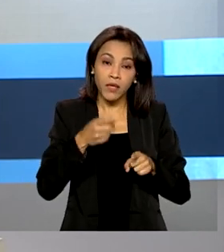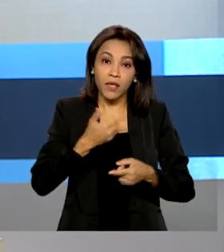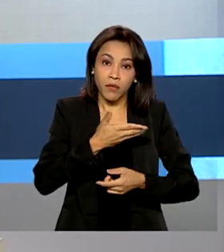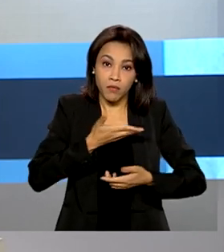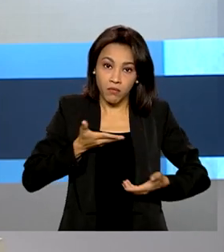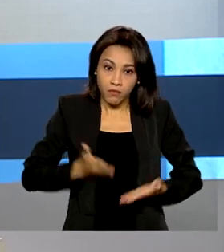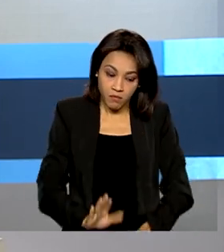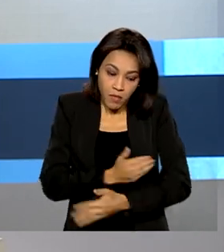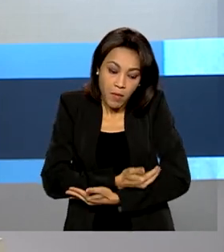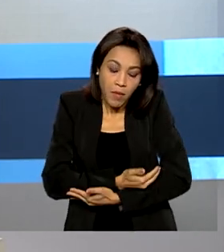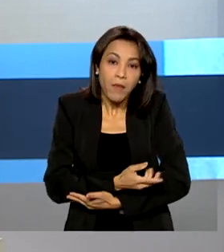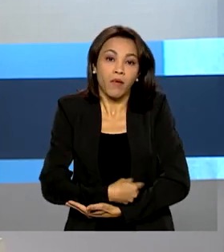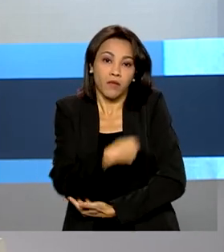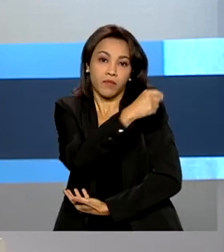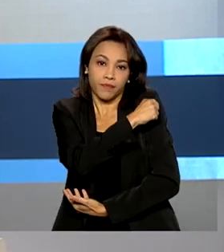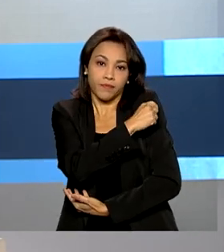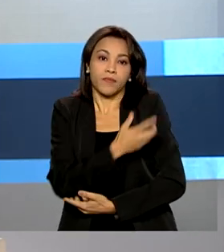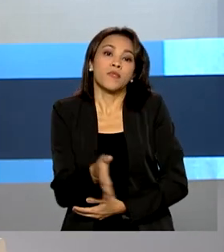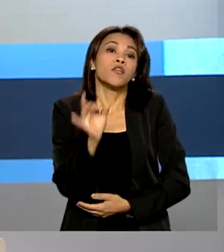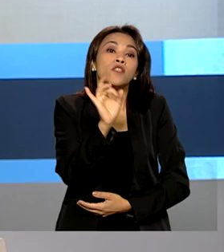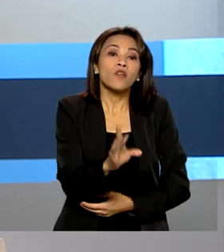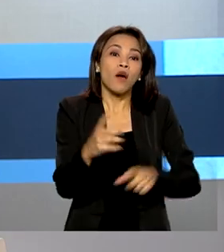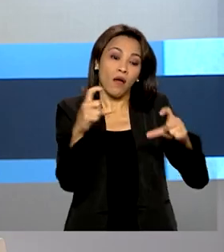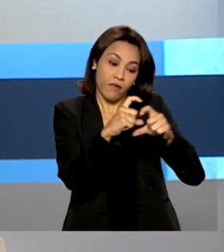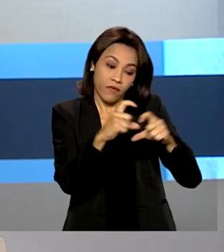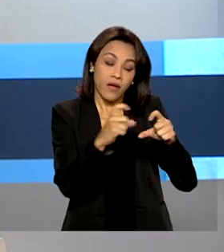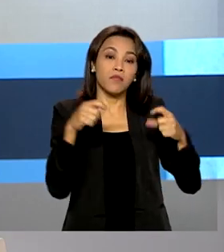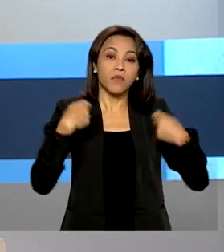jovens emulam comprometidos apenas a vacina da fazer deve ser utilizada